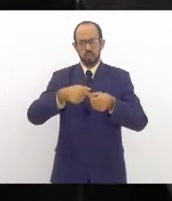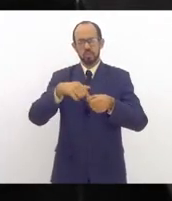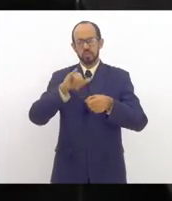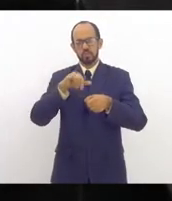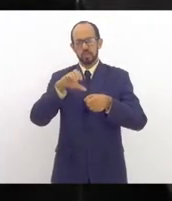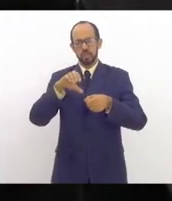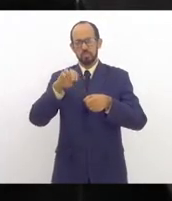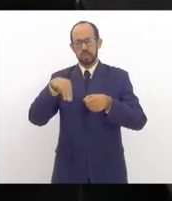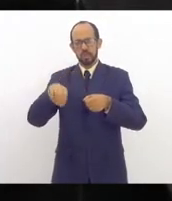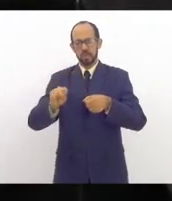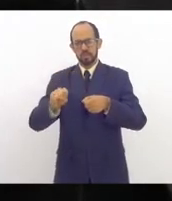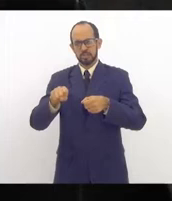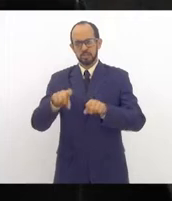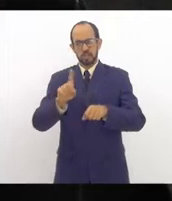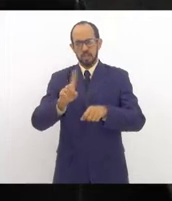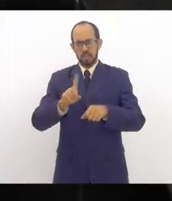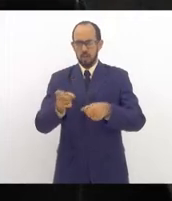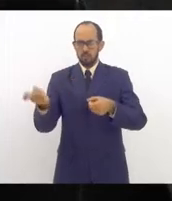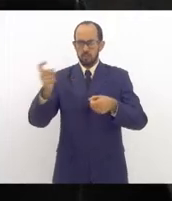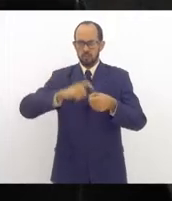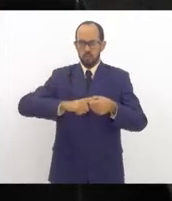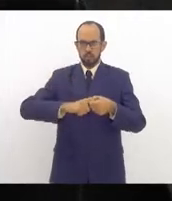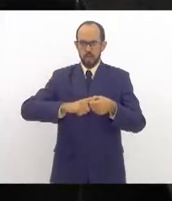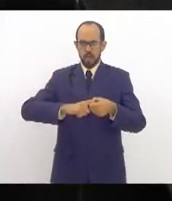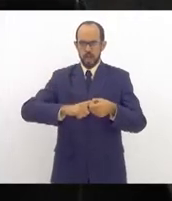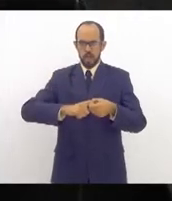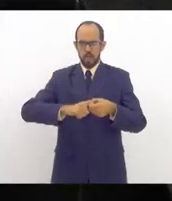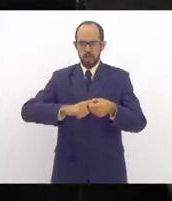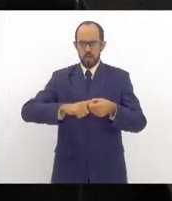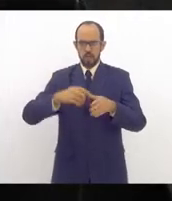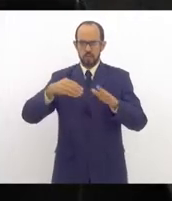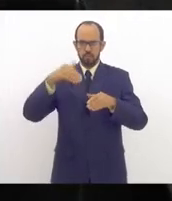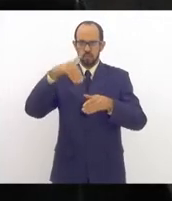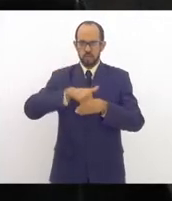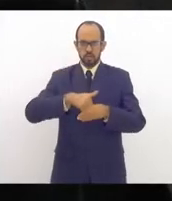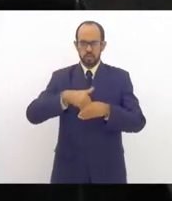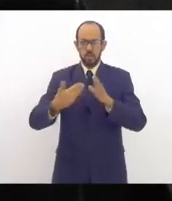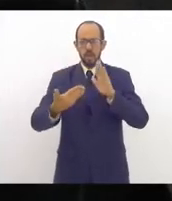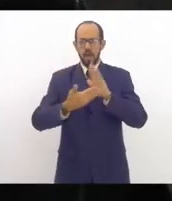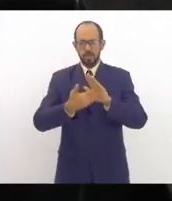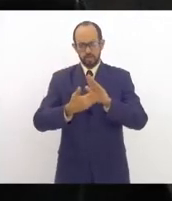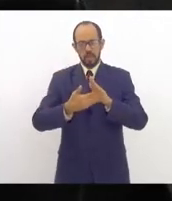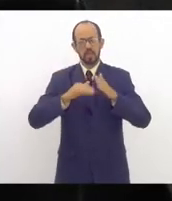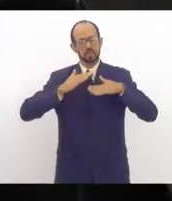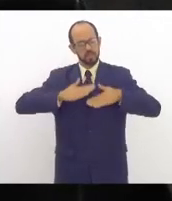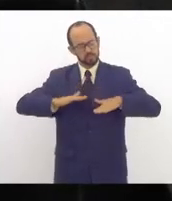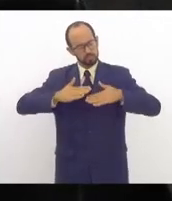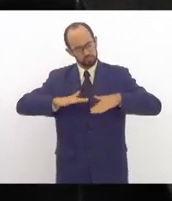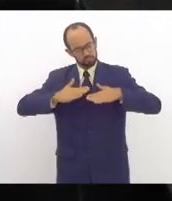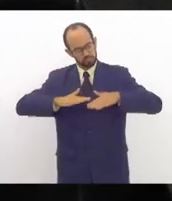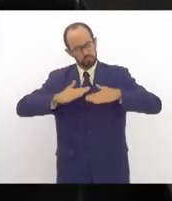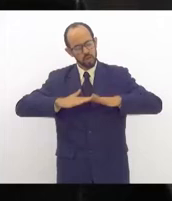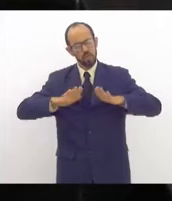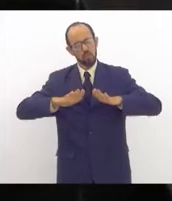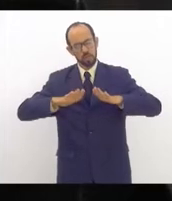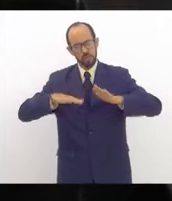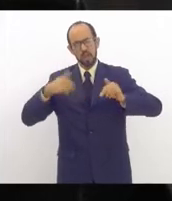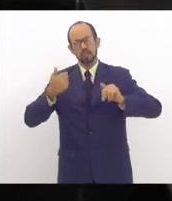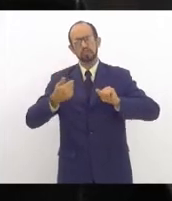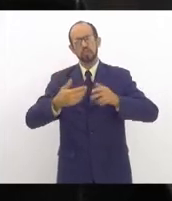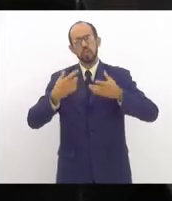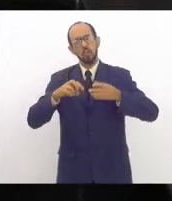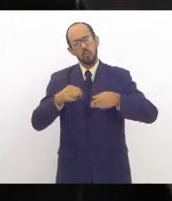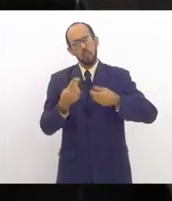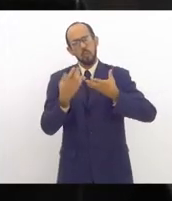combustível não retornar a pauta dessa casa até que haja uma aqui Essência até que haja de alguma forma um